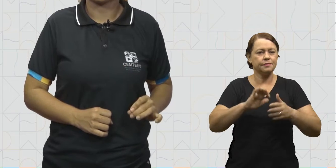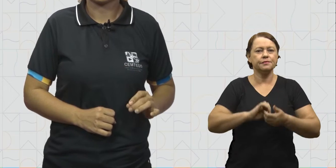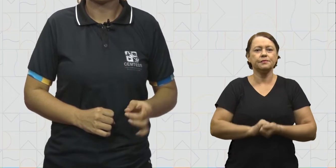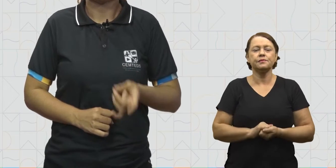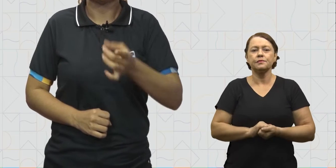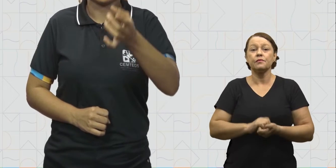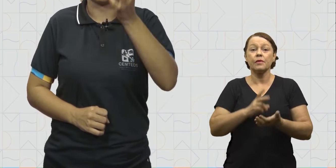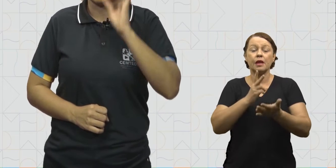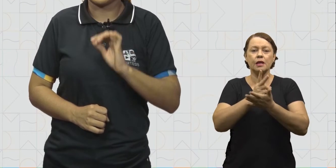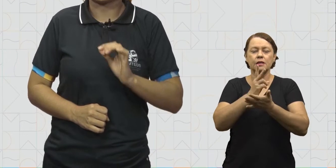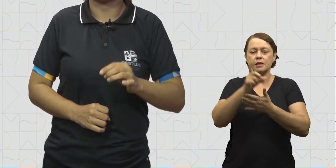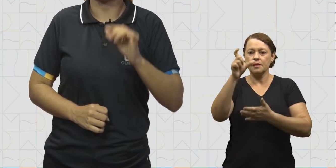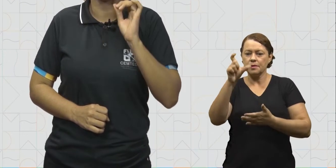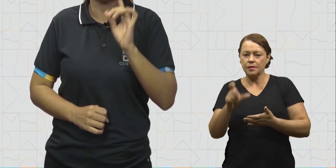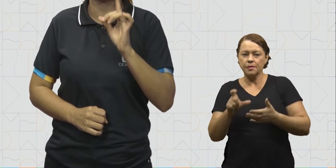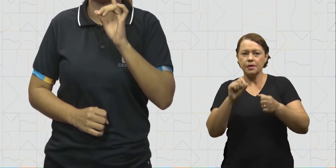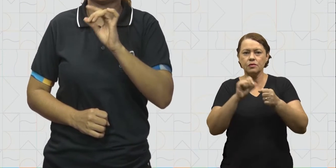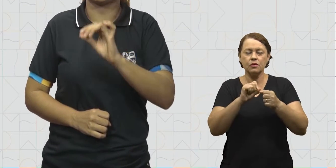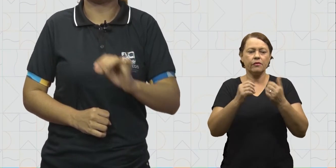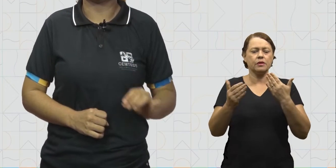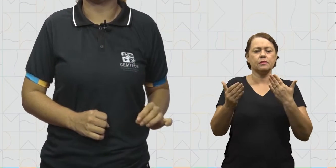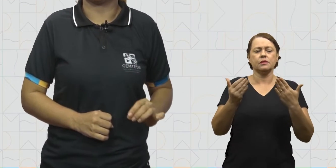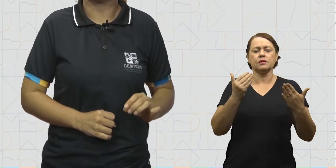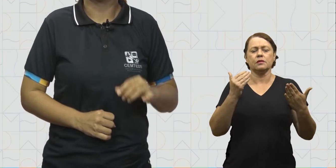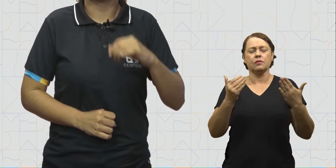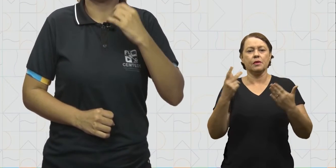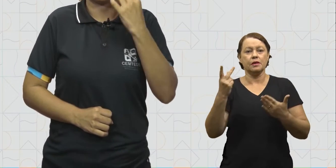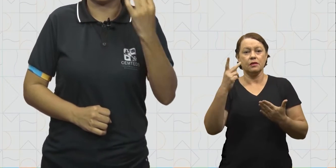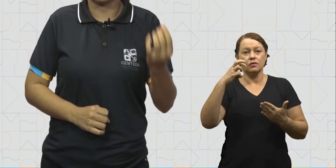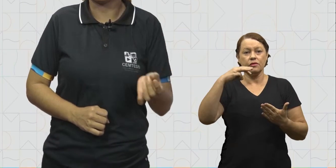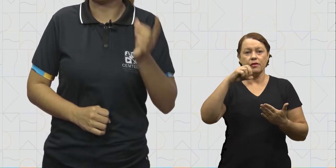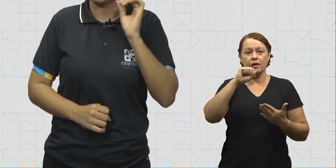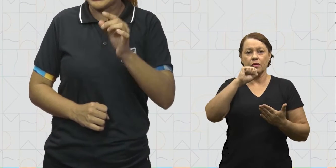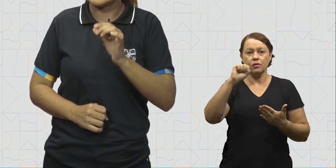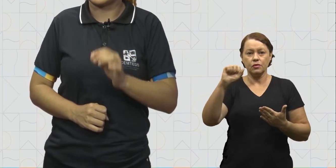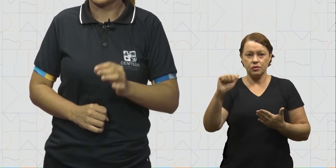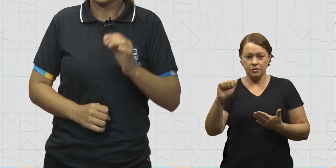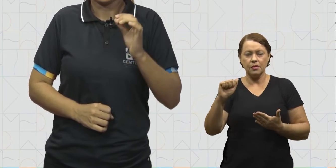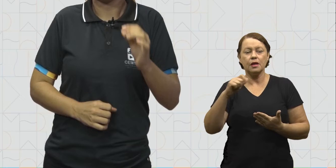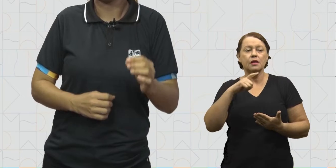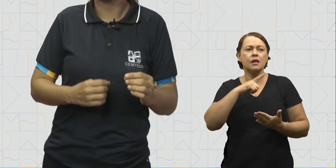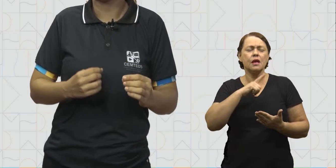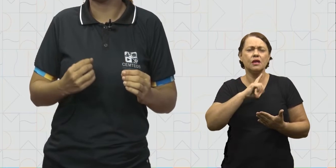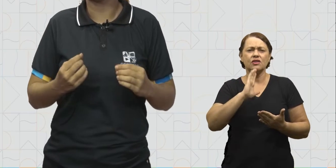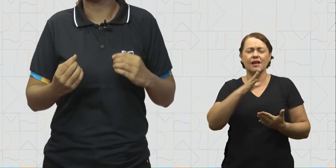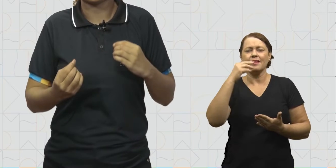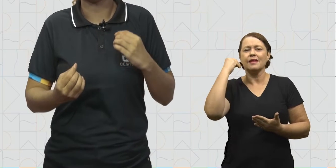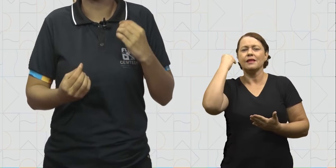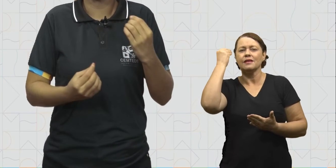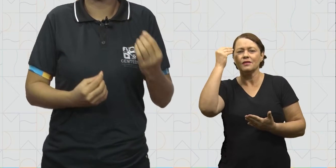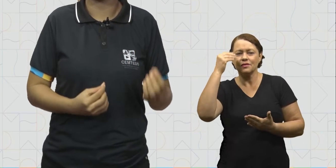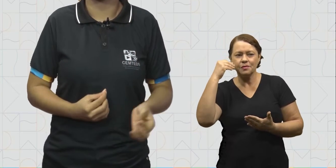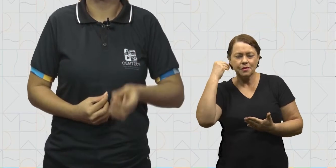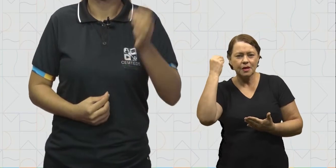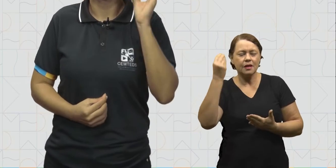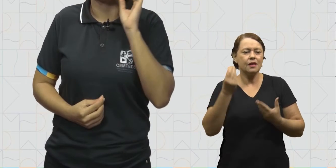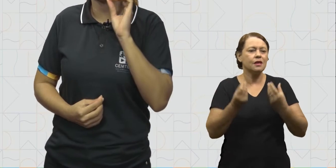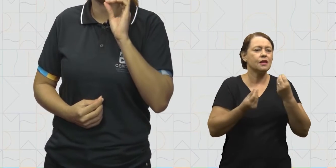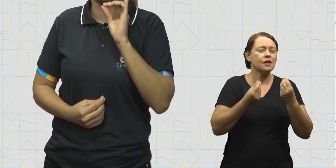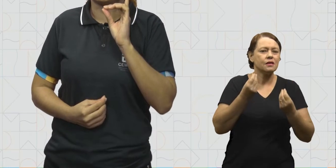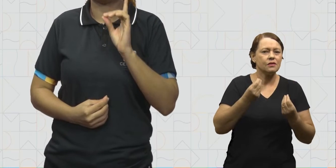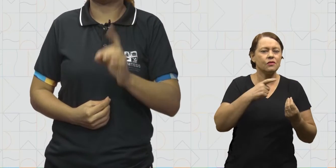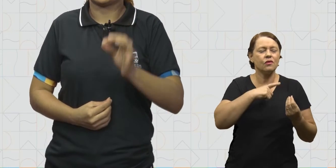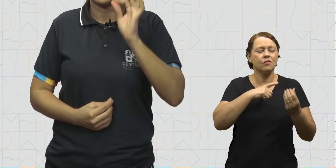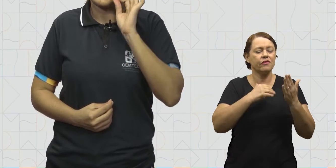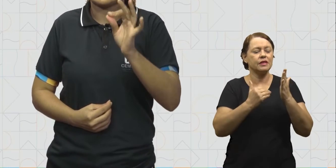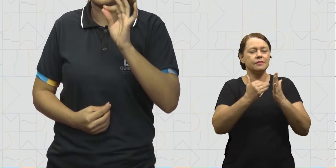avaliar. Geralmente, quem faz a estimativa de valor de massa é quem já tem um certo domínio sobre